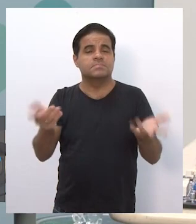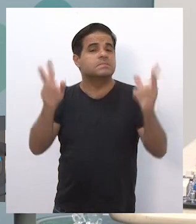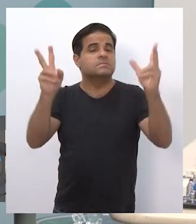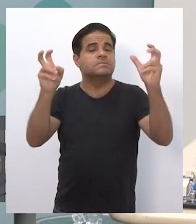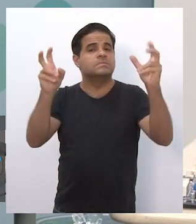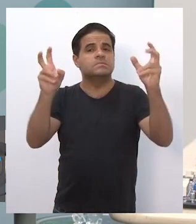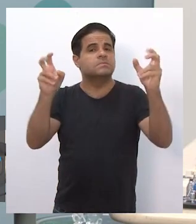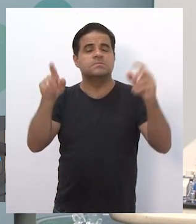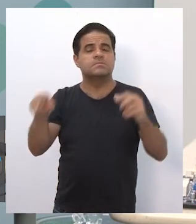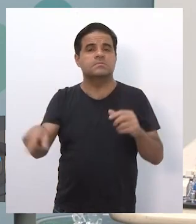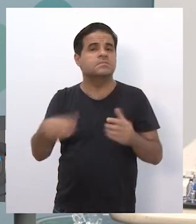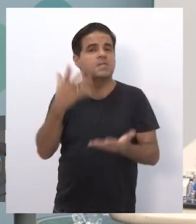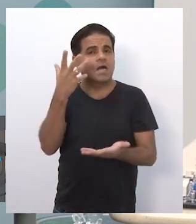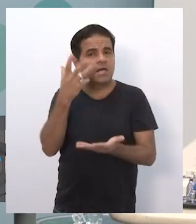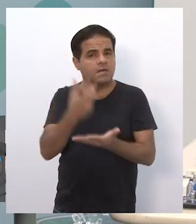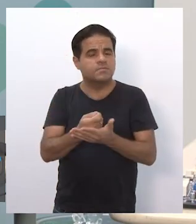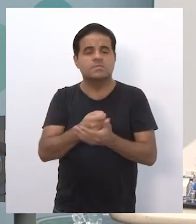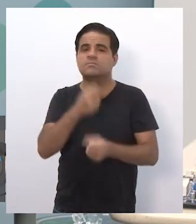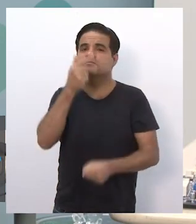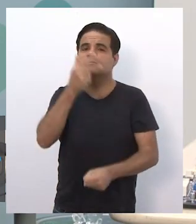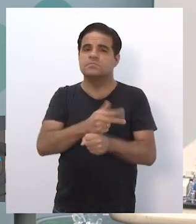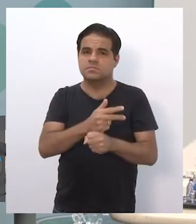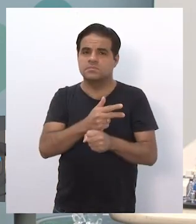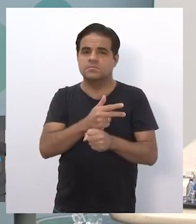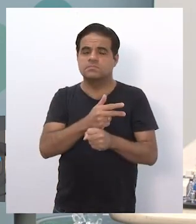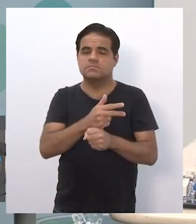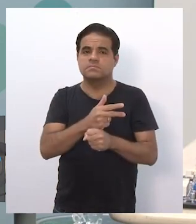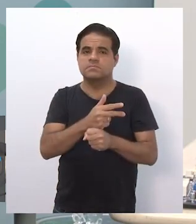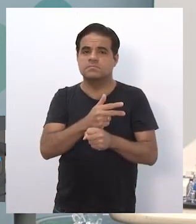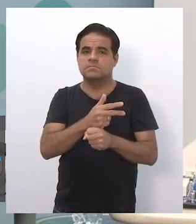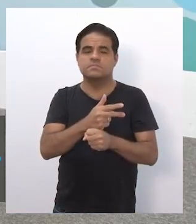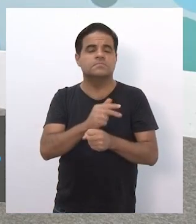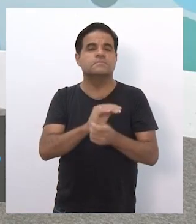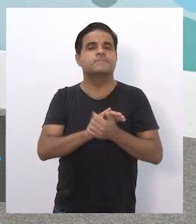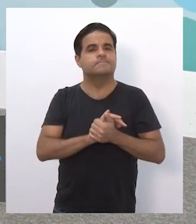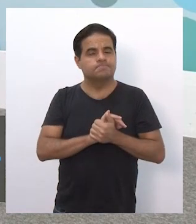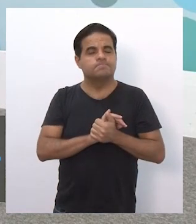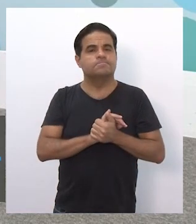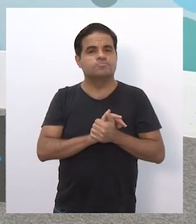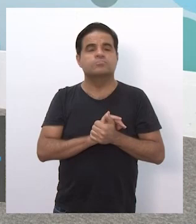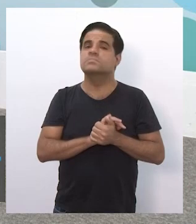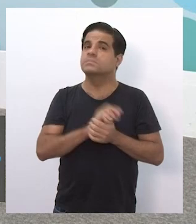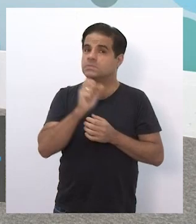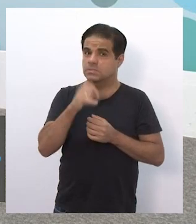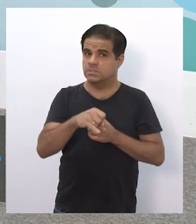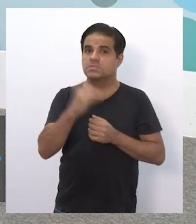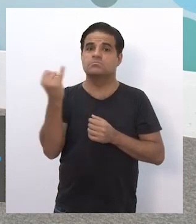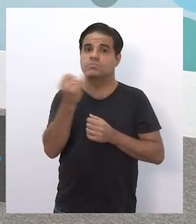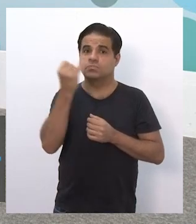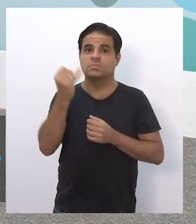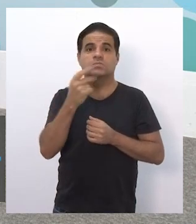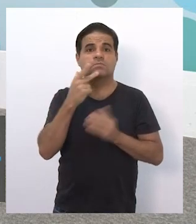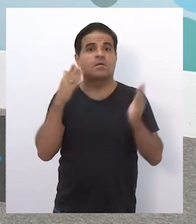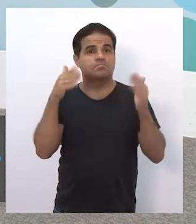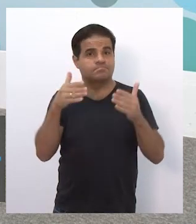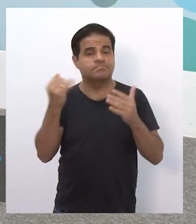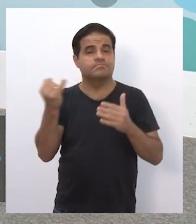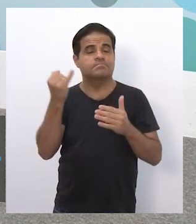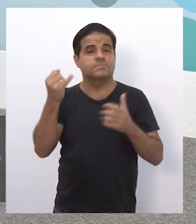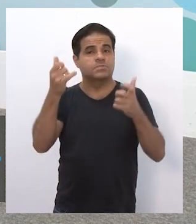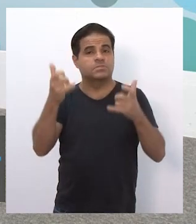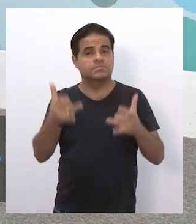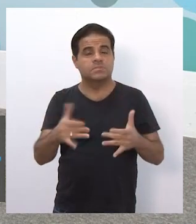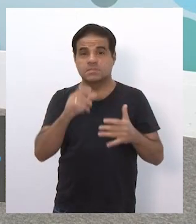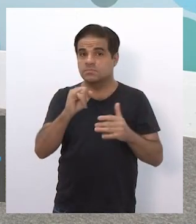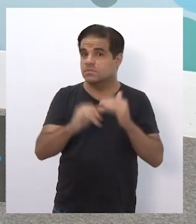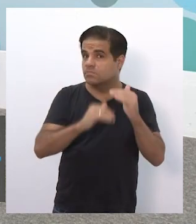questão de gravação de vídeos? Sim, é muito importante frisar isso, né? Se você